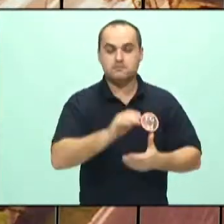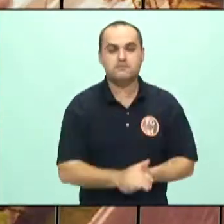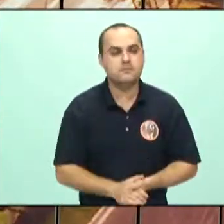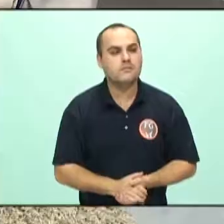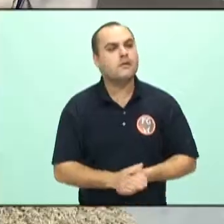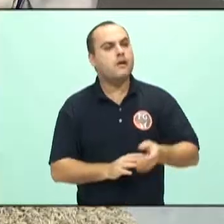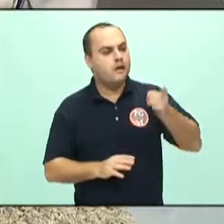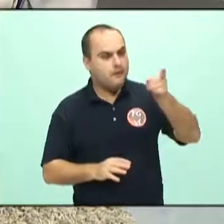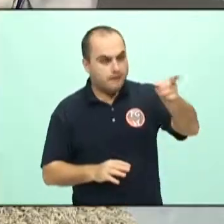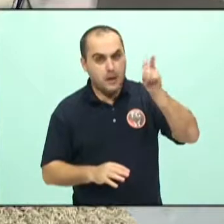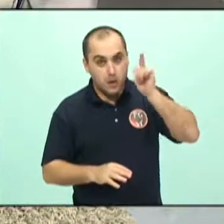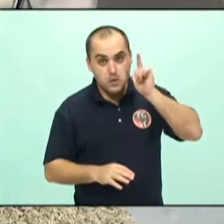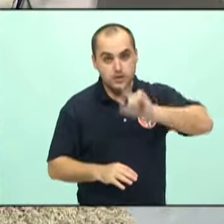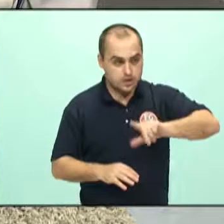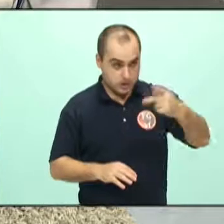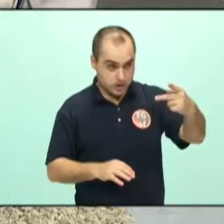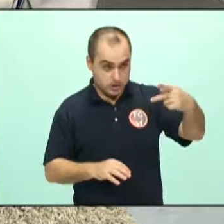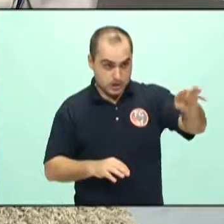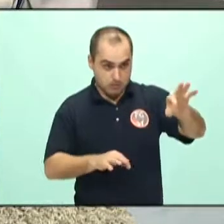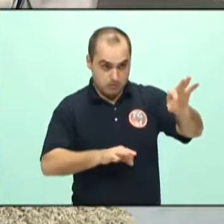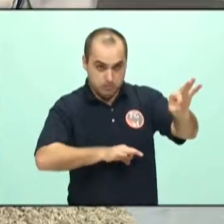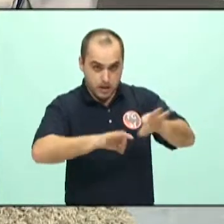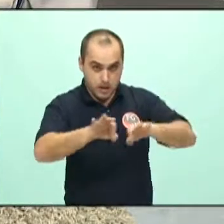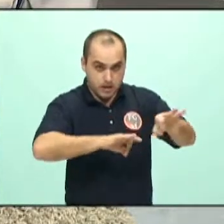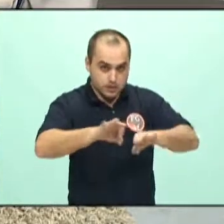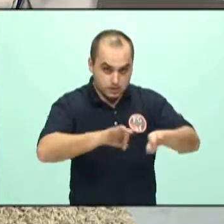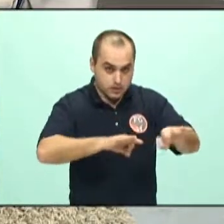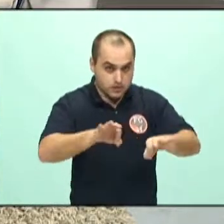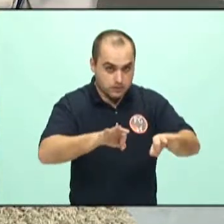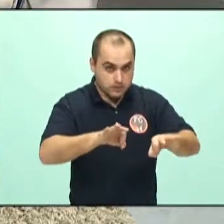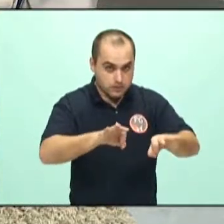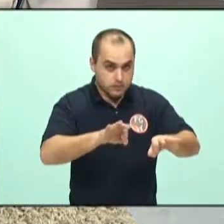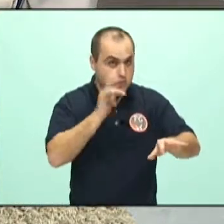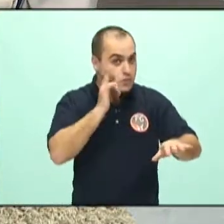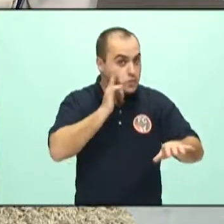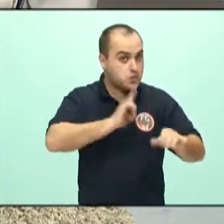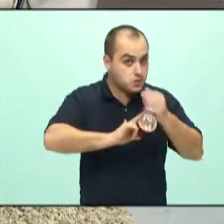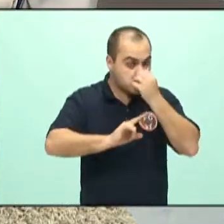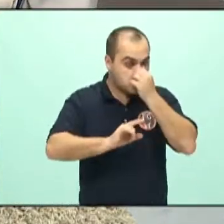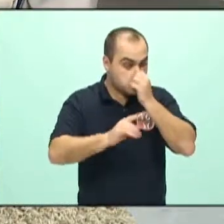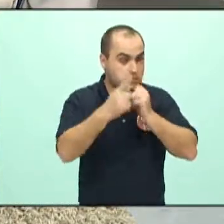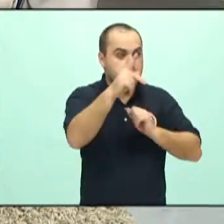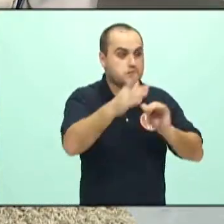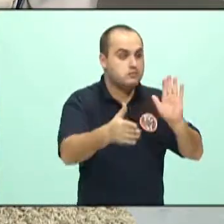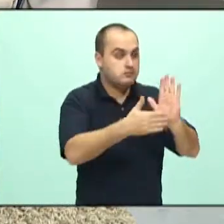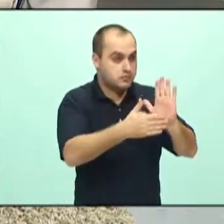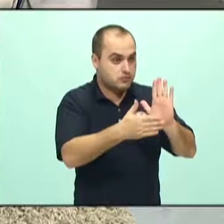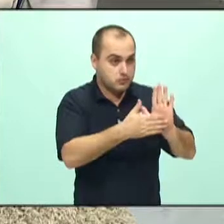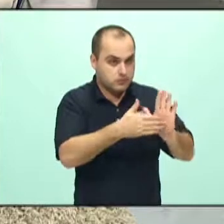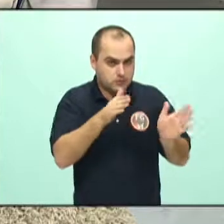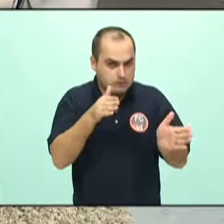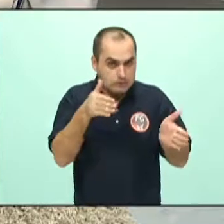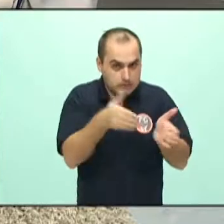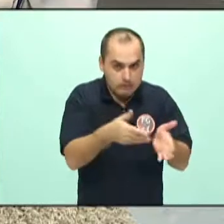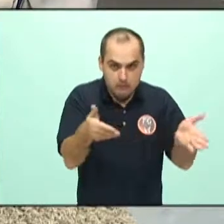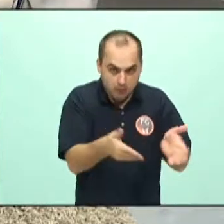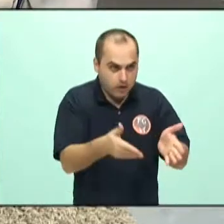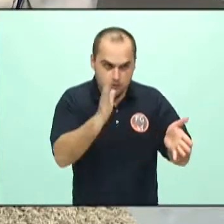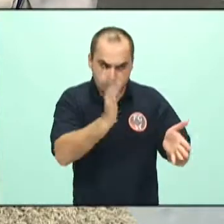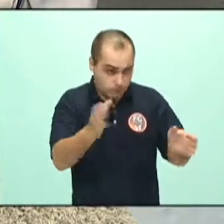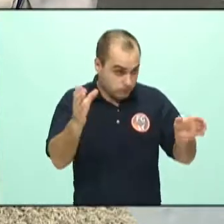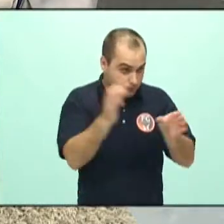conseguiu realizar o seu planejamento parlamentar a que se propunha até o presente momento, ou ainda fica